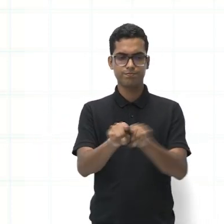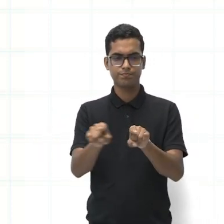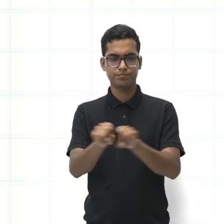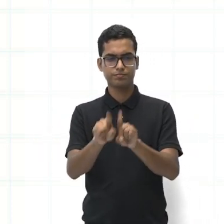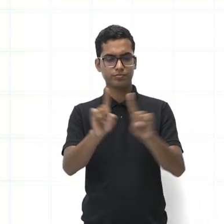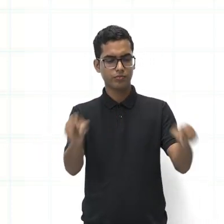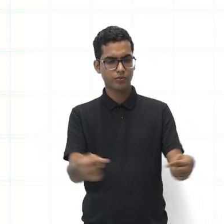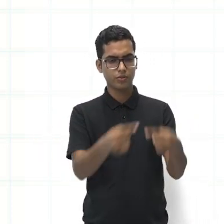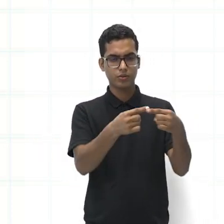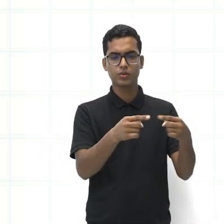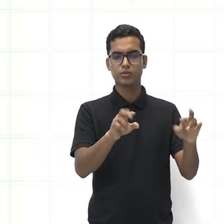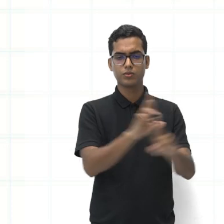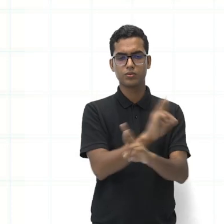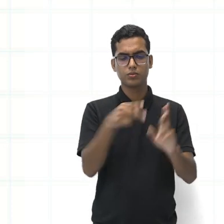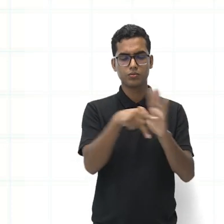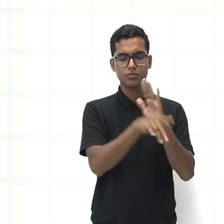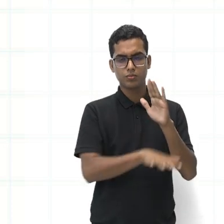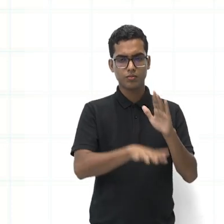é nascimento, tá?